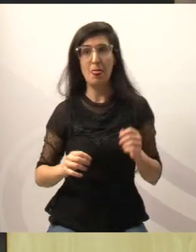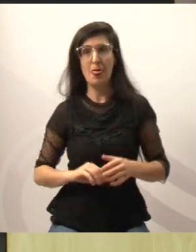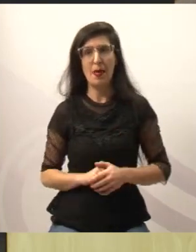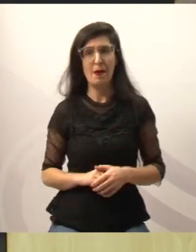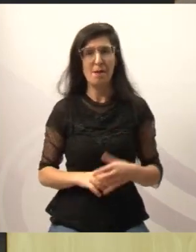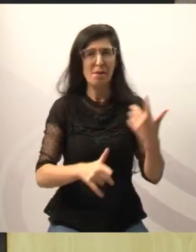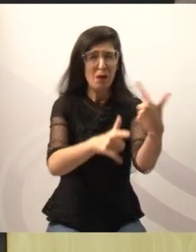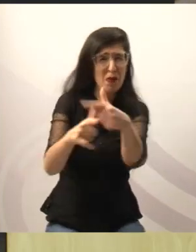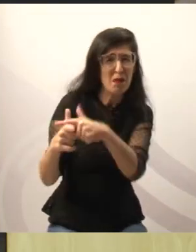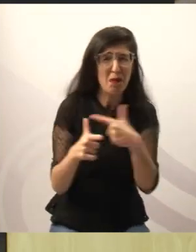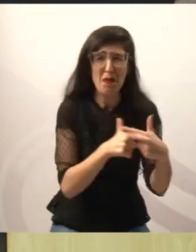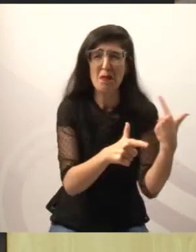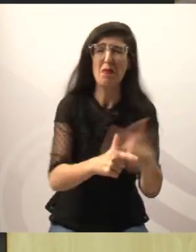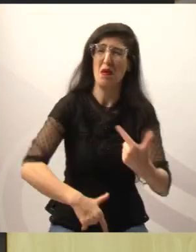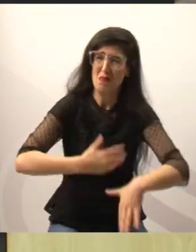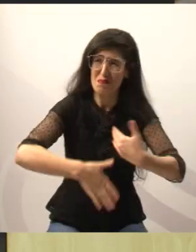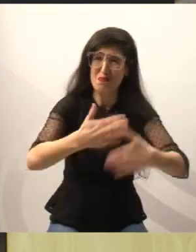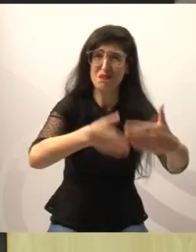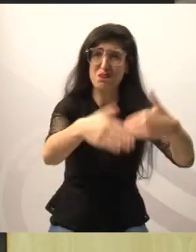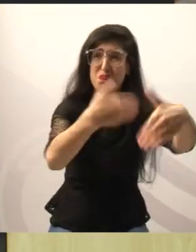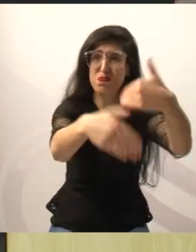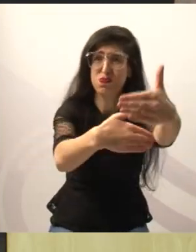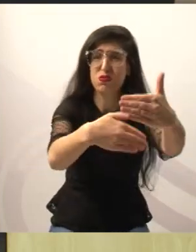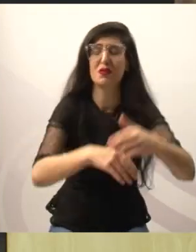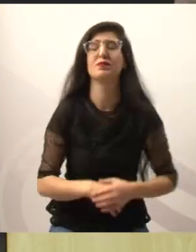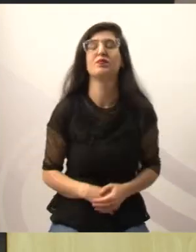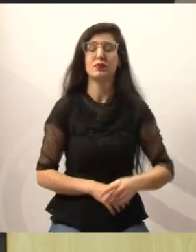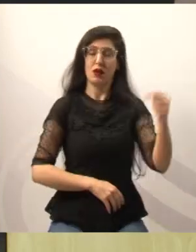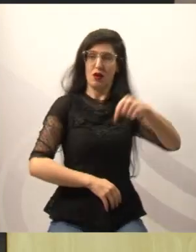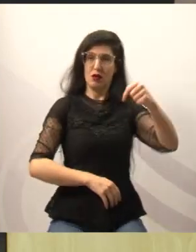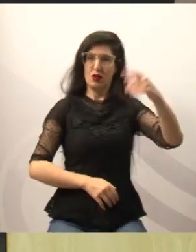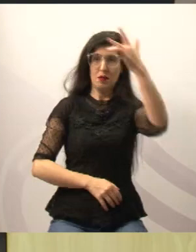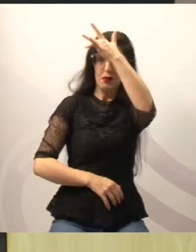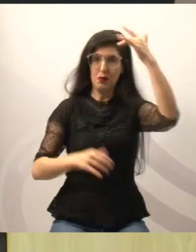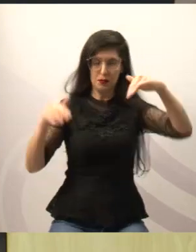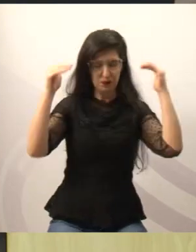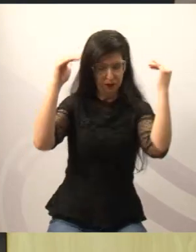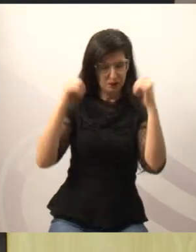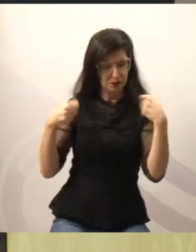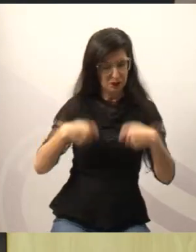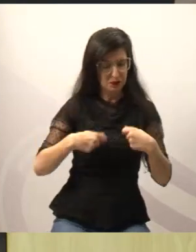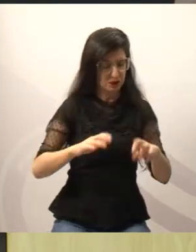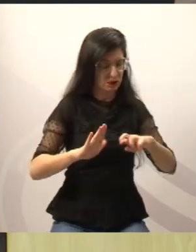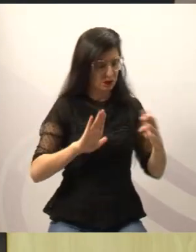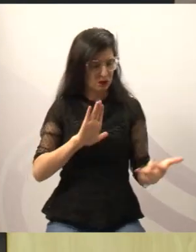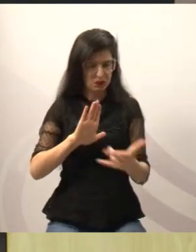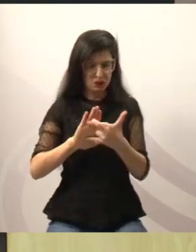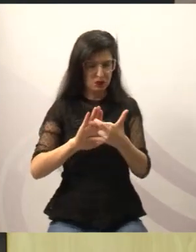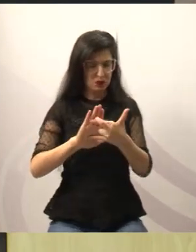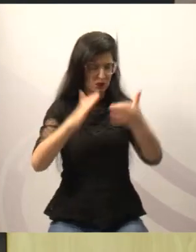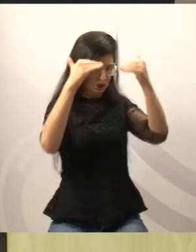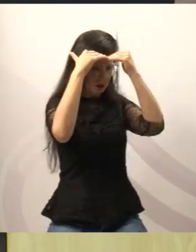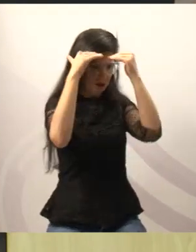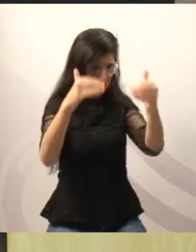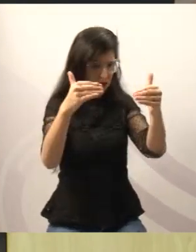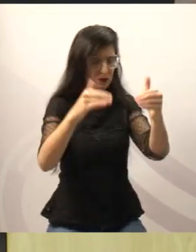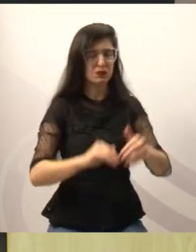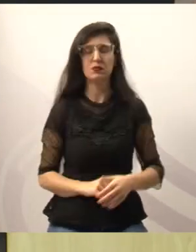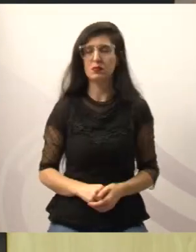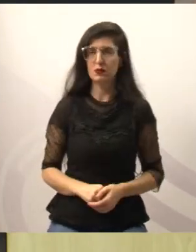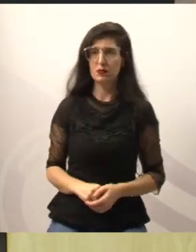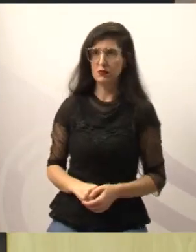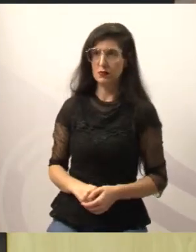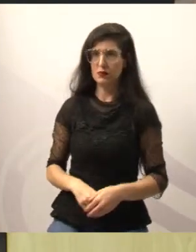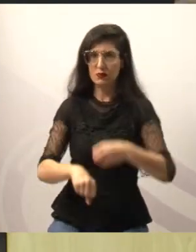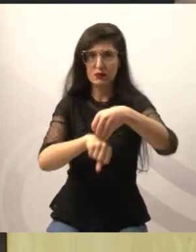situação vem se agravando. Requeiro, excelentíssimo senhor presidente desta Casa, ouvido e aprovado pela Igreja Plenário, cumpridas as formalidades regimentais,